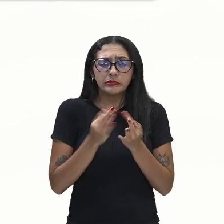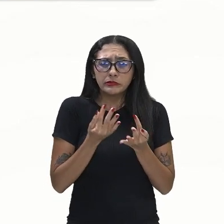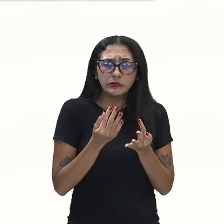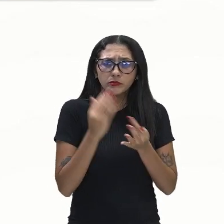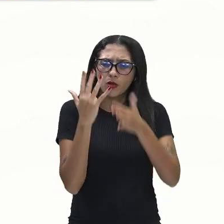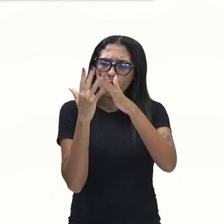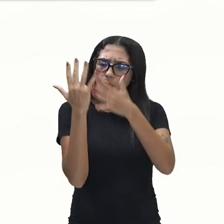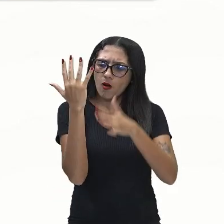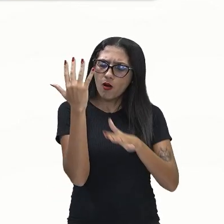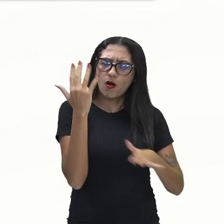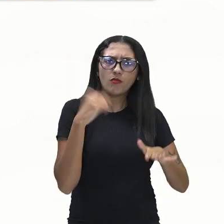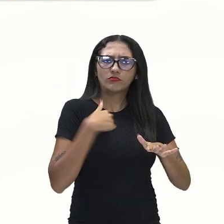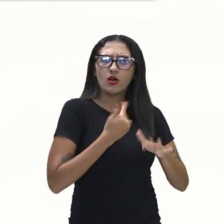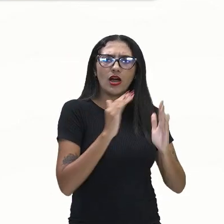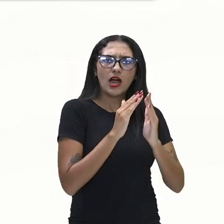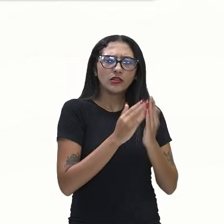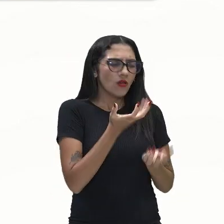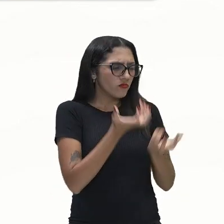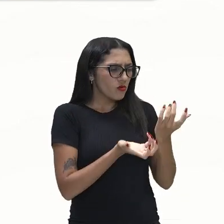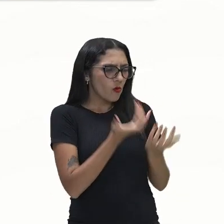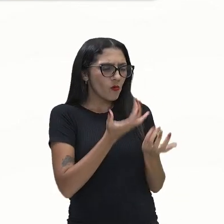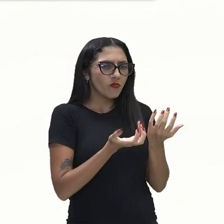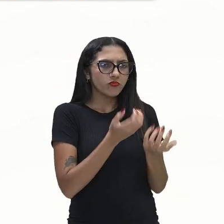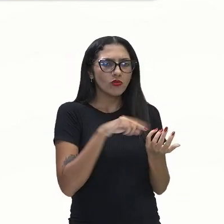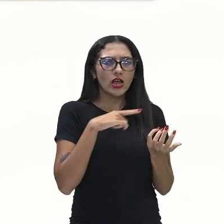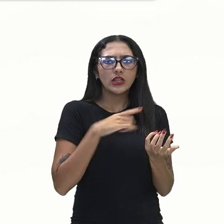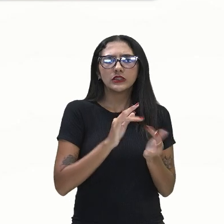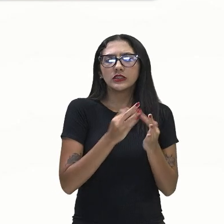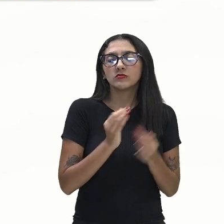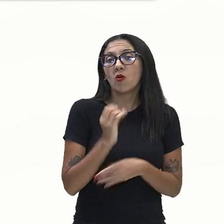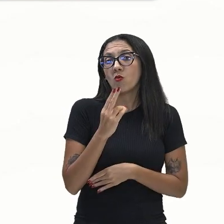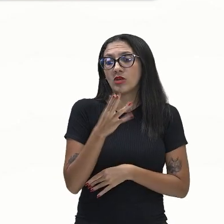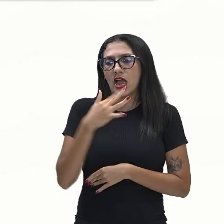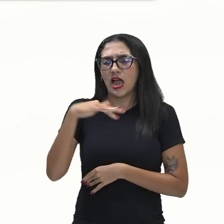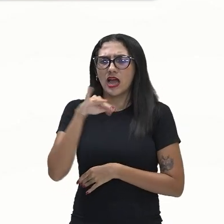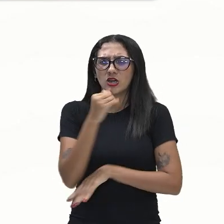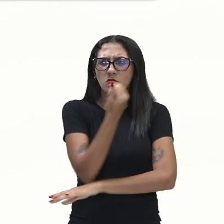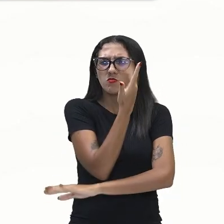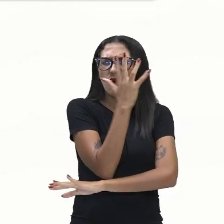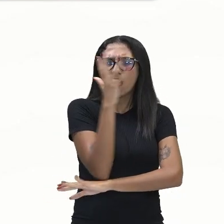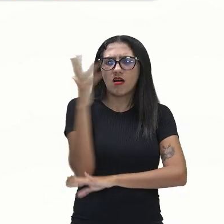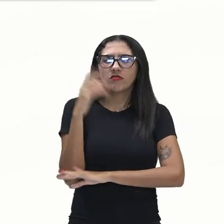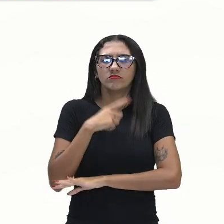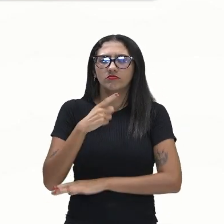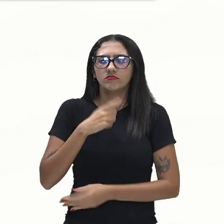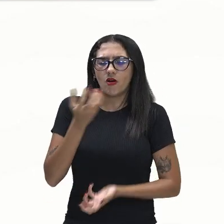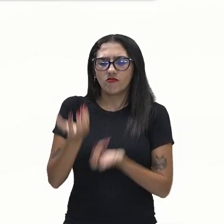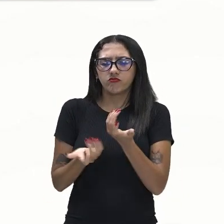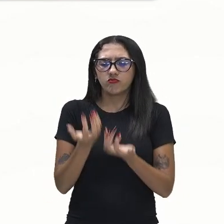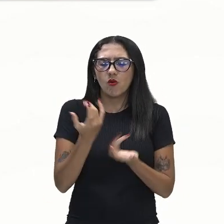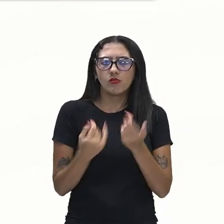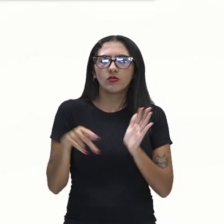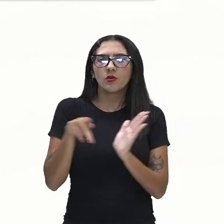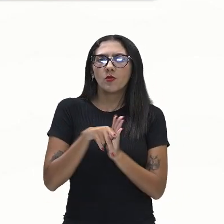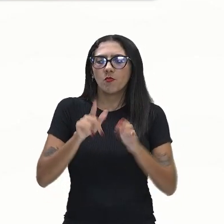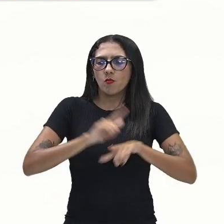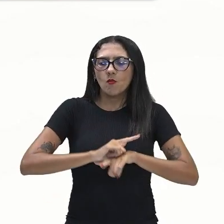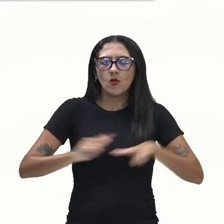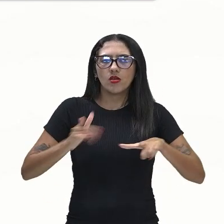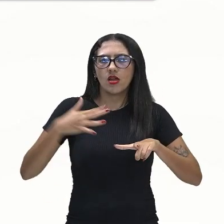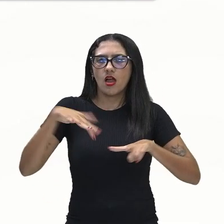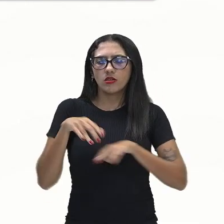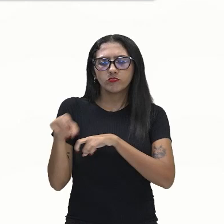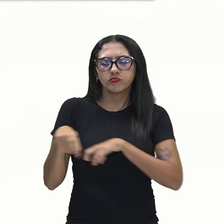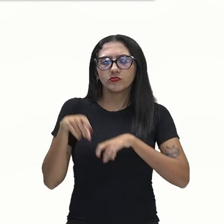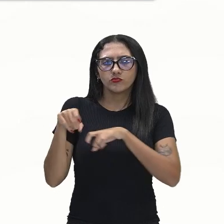no quintal, como eu citei, ou grandes áreas de desmatamento aí para agricultura e pecuária.